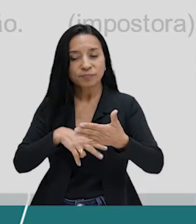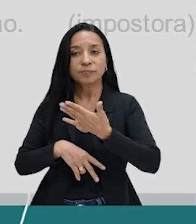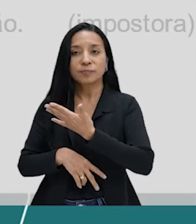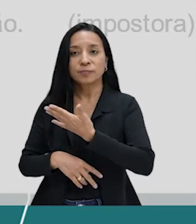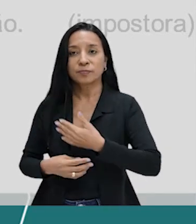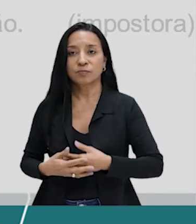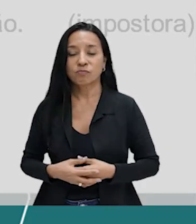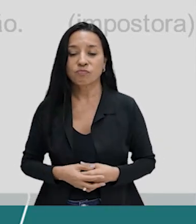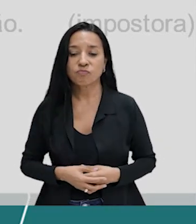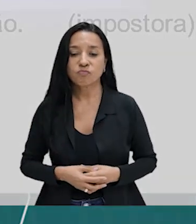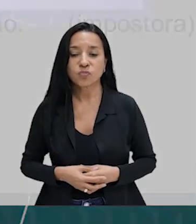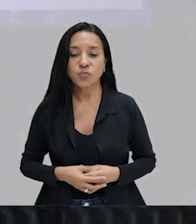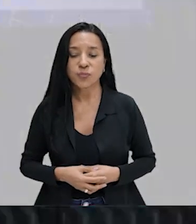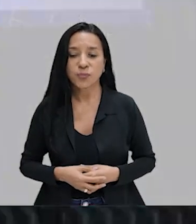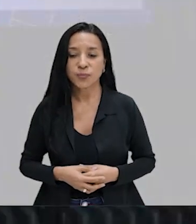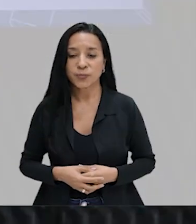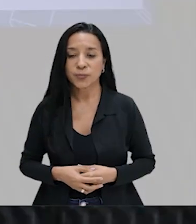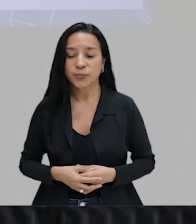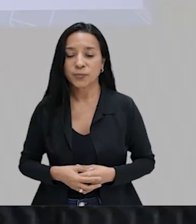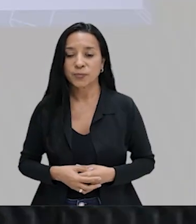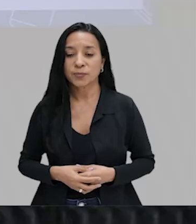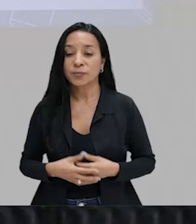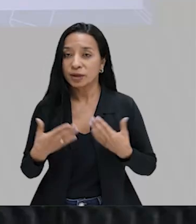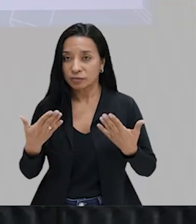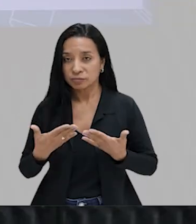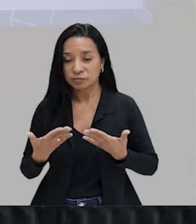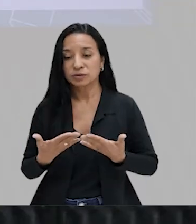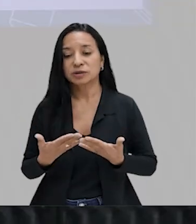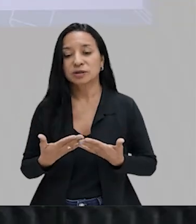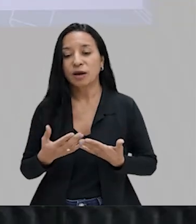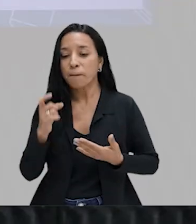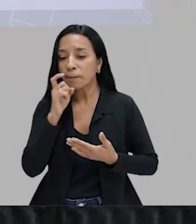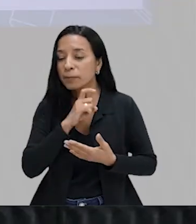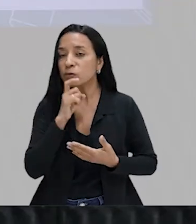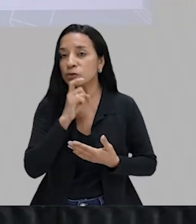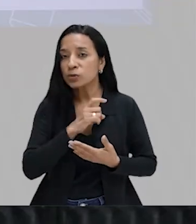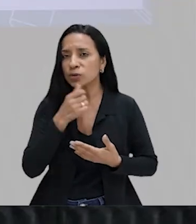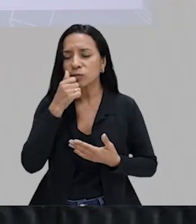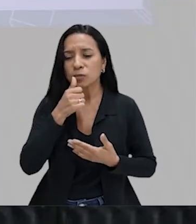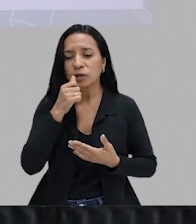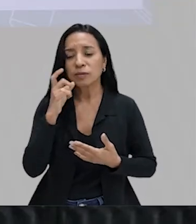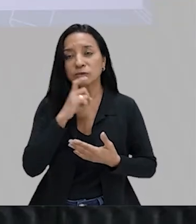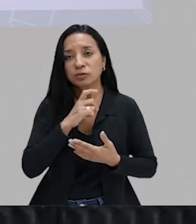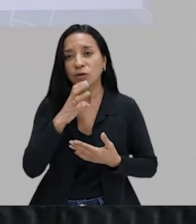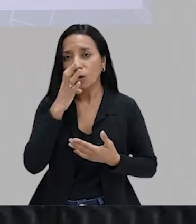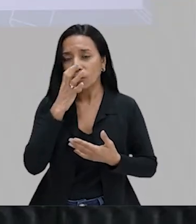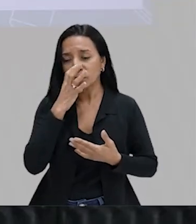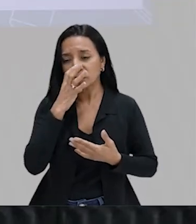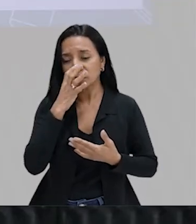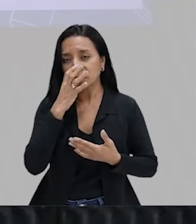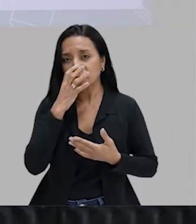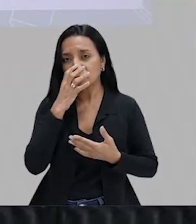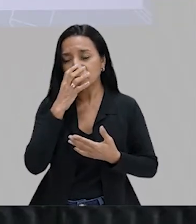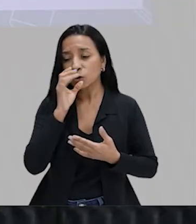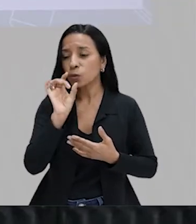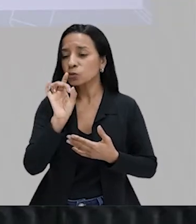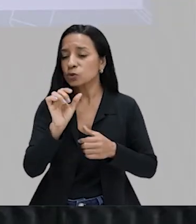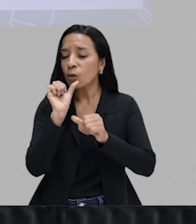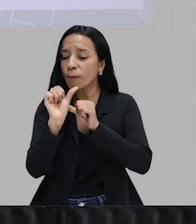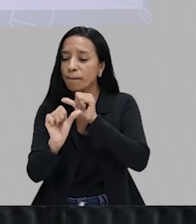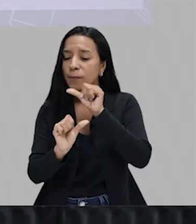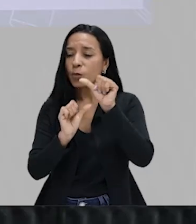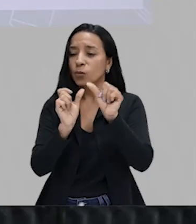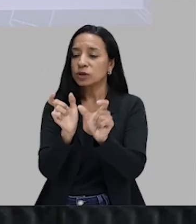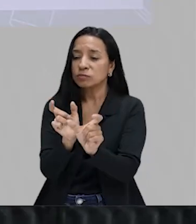candidata falsa tentou ganhar a eleição. Nesse caso aí, ela é mentirosa. Então, observem, quando a gente apenas altera a